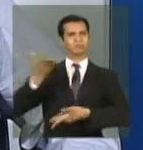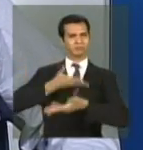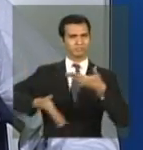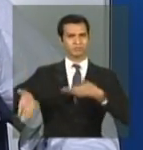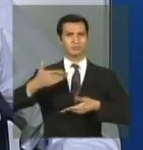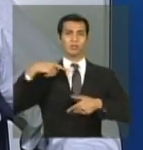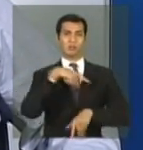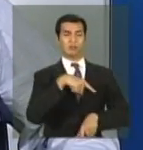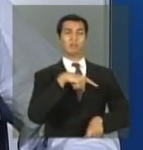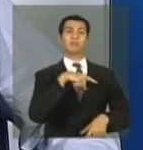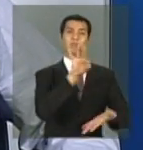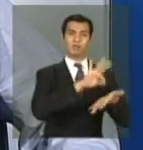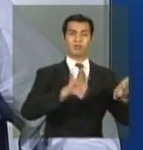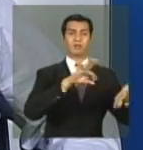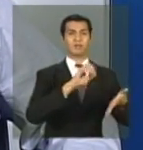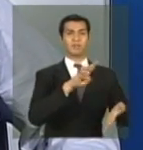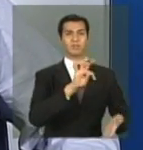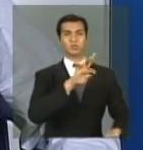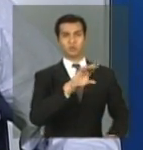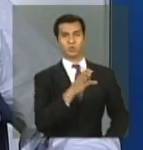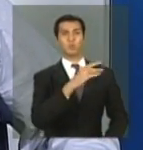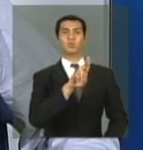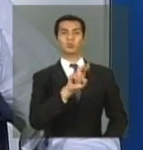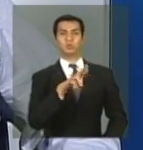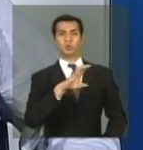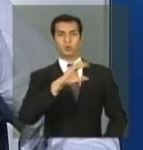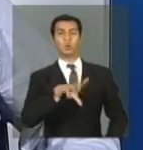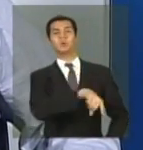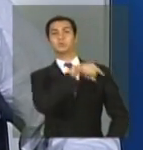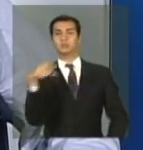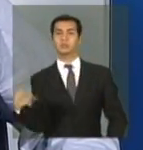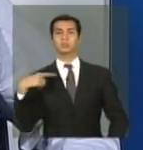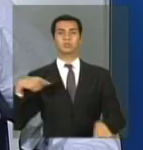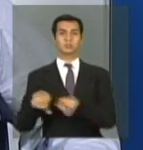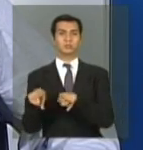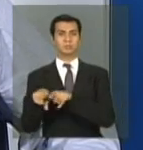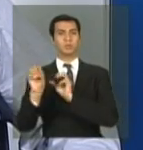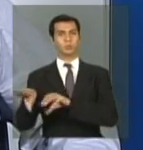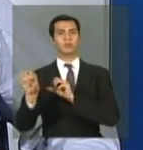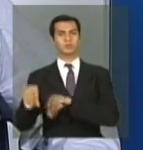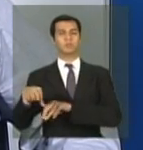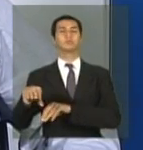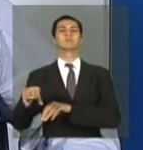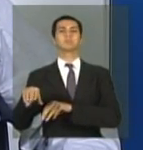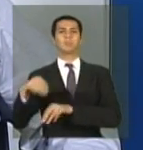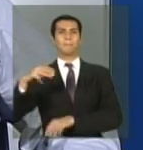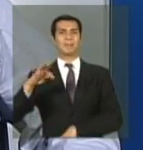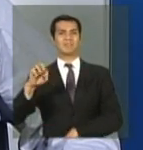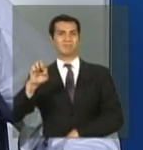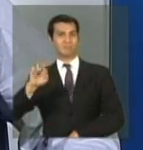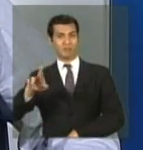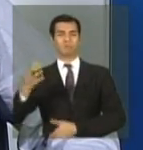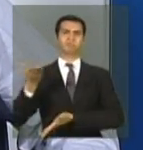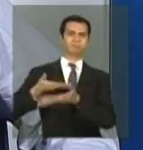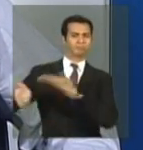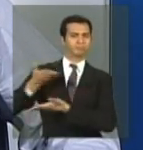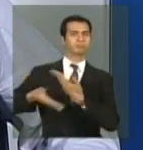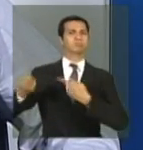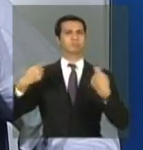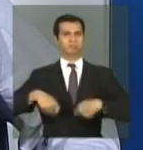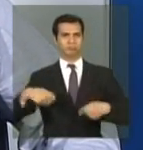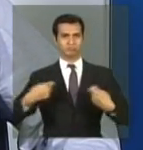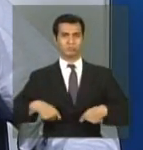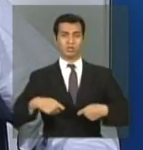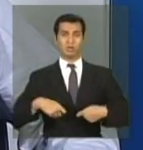pessoa que opera o Cadastro Único e o nosso operador da educação, operador master, no sentido que haja esse compartilhamento de informações para que, né,